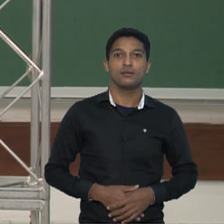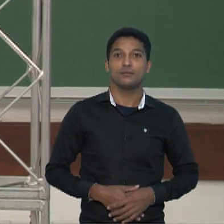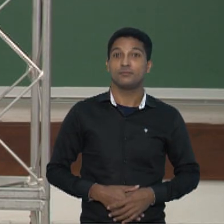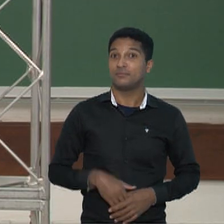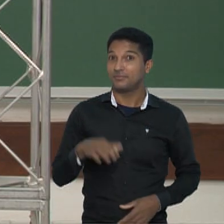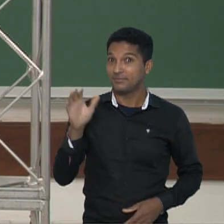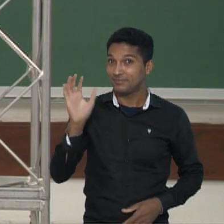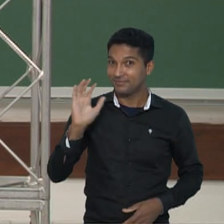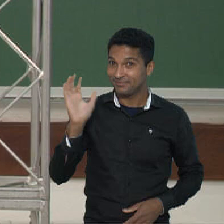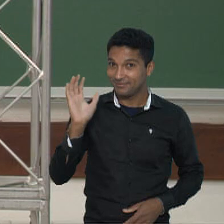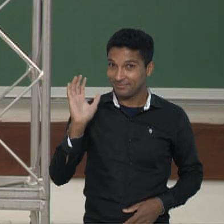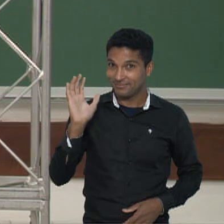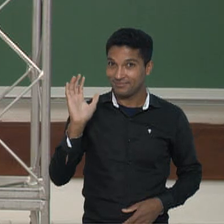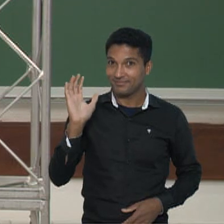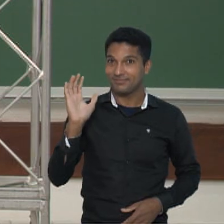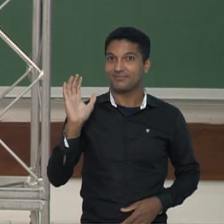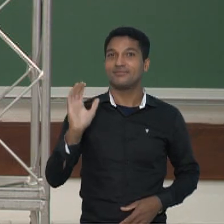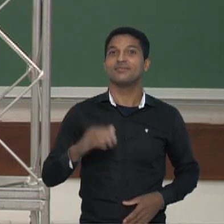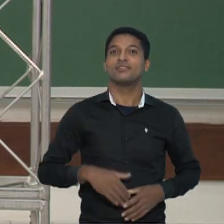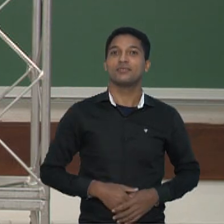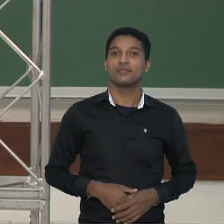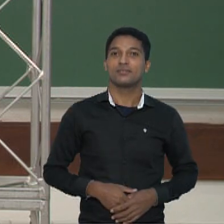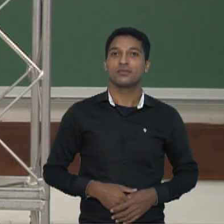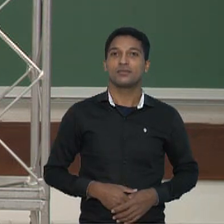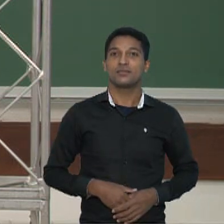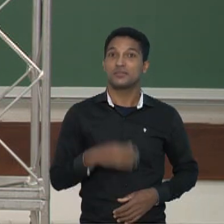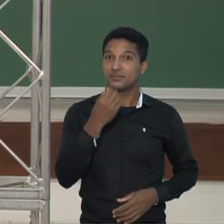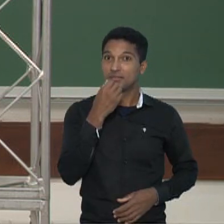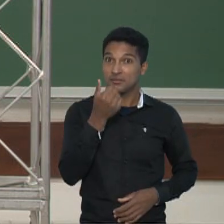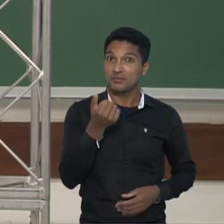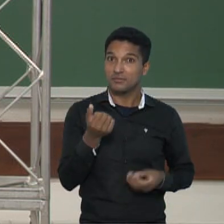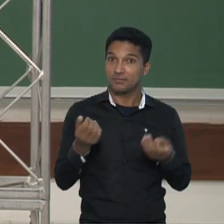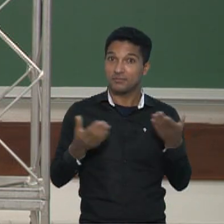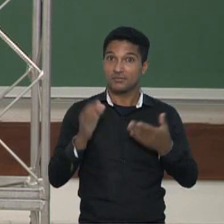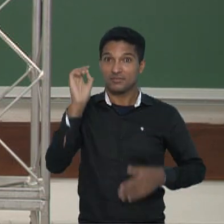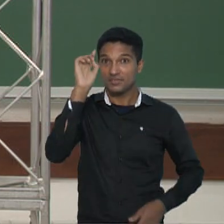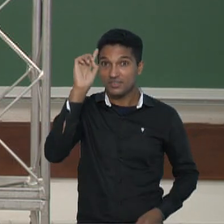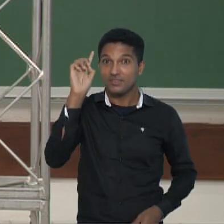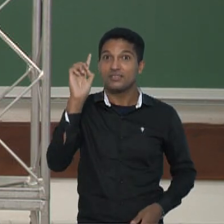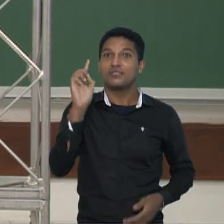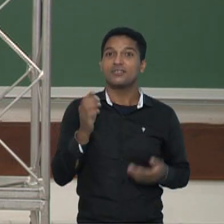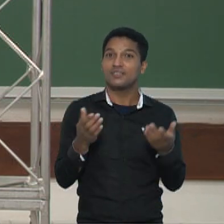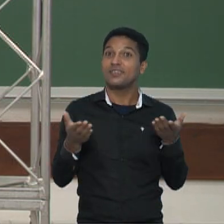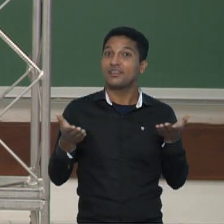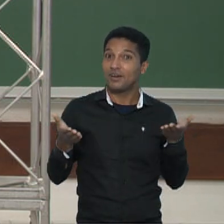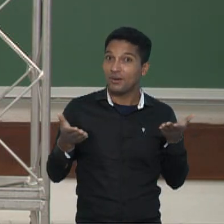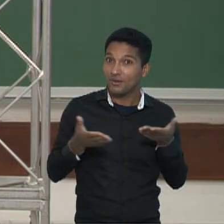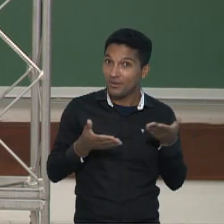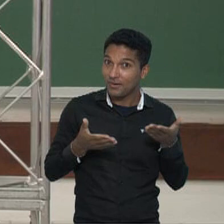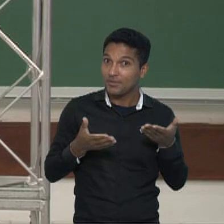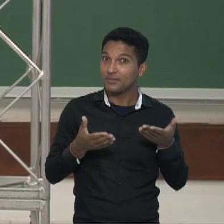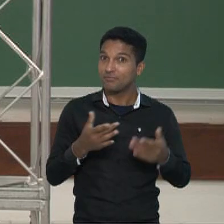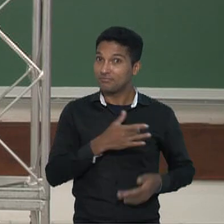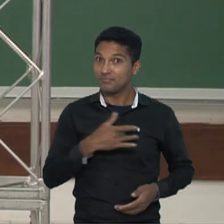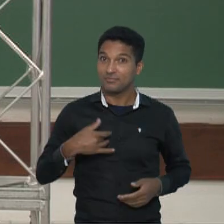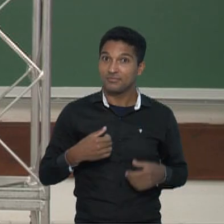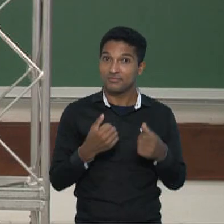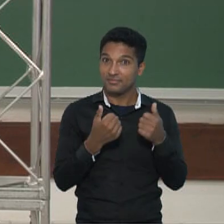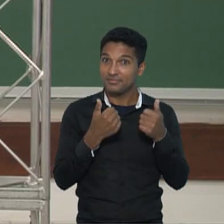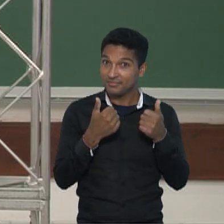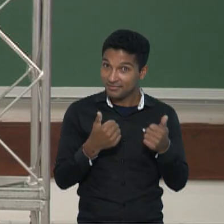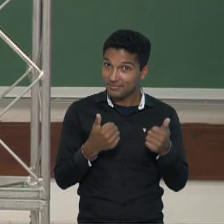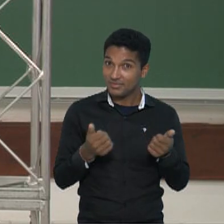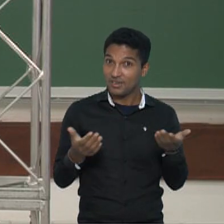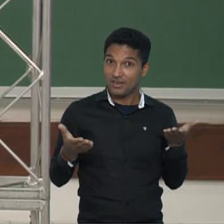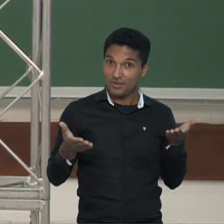Hello everyone! How are you today? Como você está hoje? Como